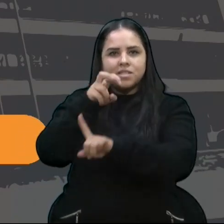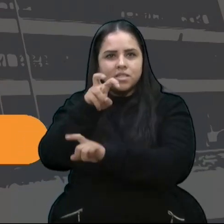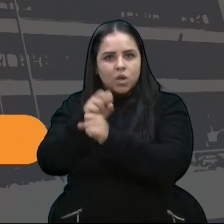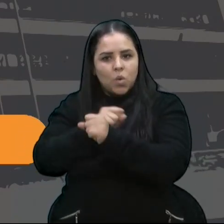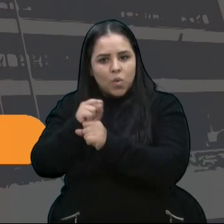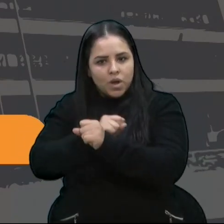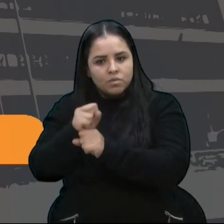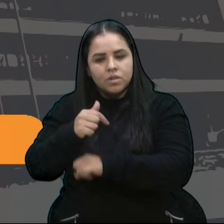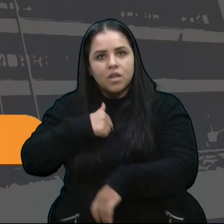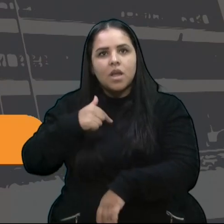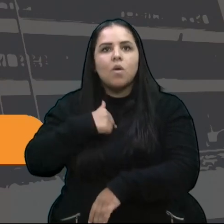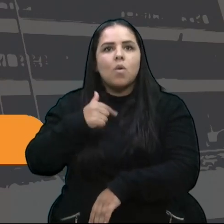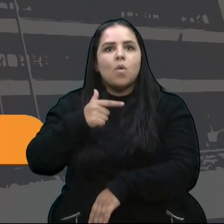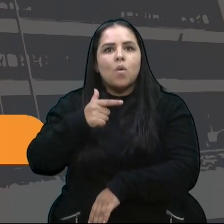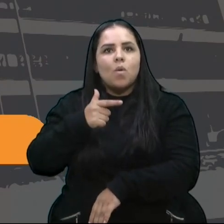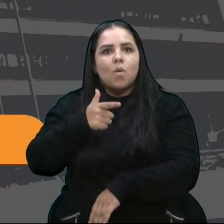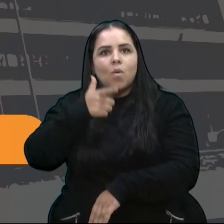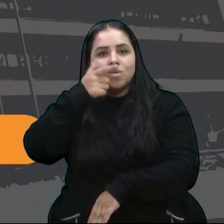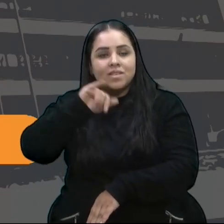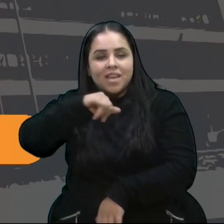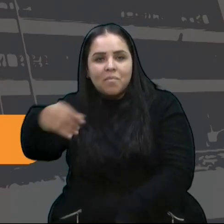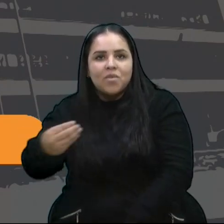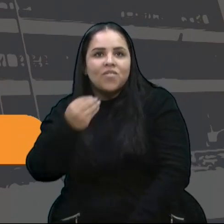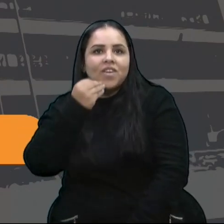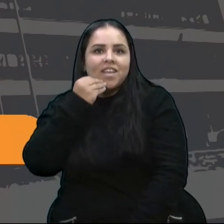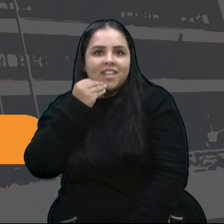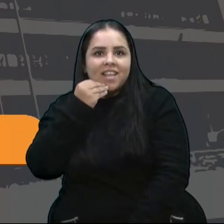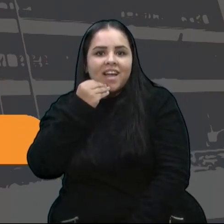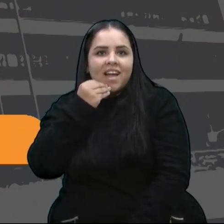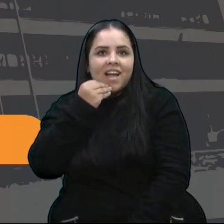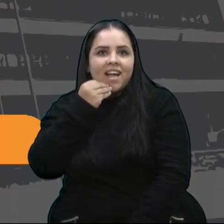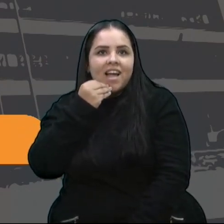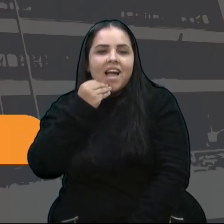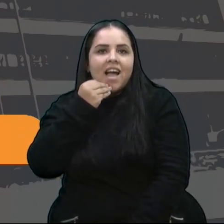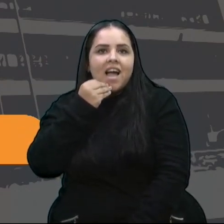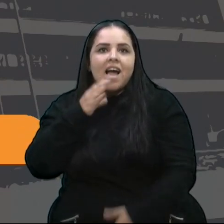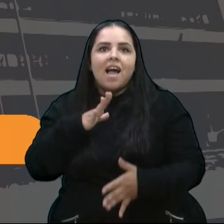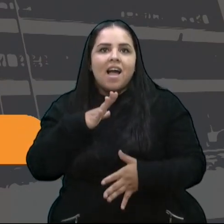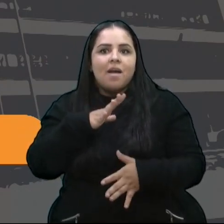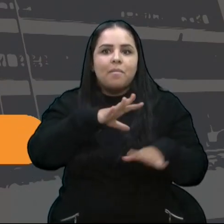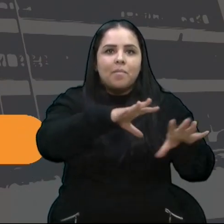eu aproveitei para desengavetar esse projeto.